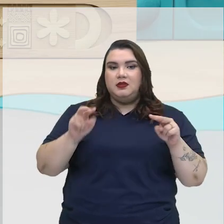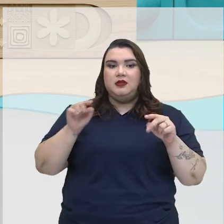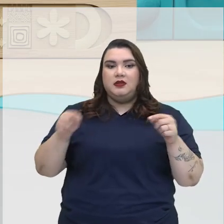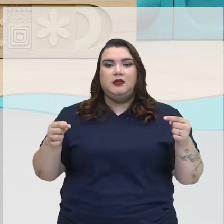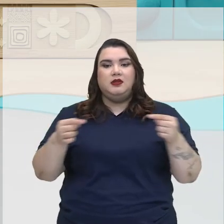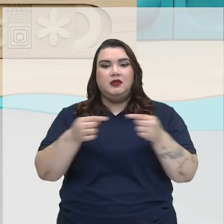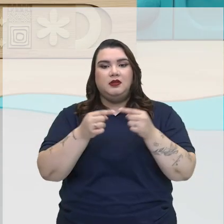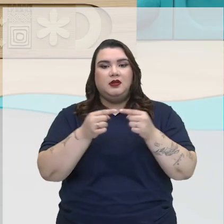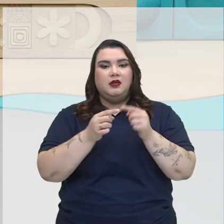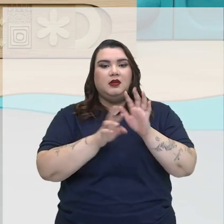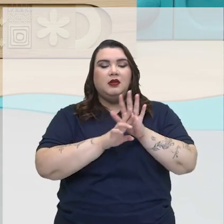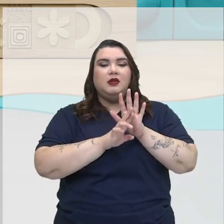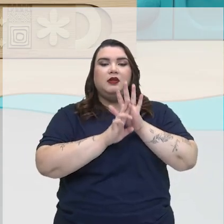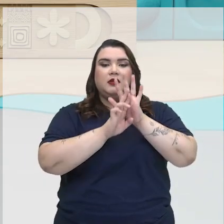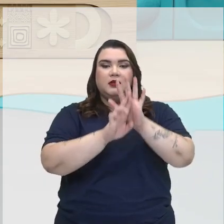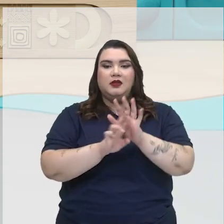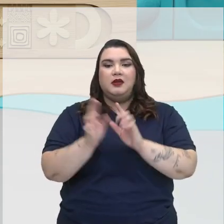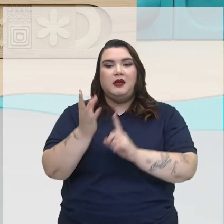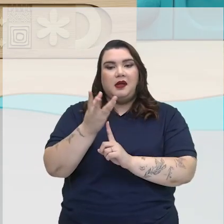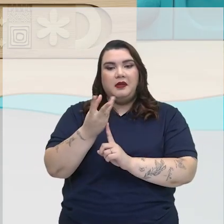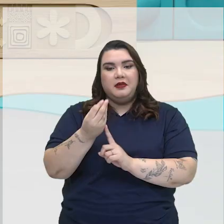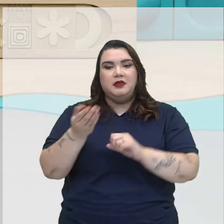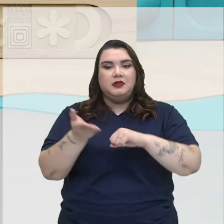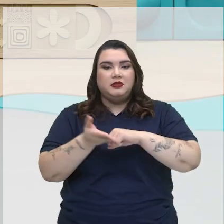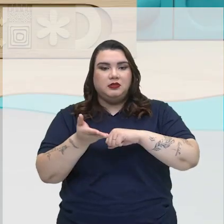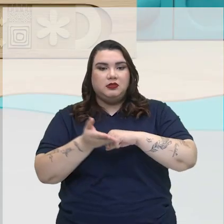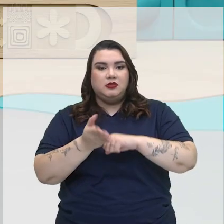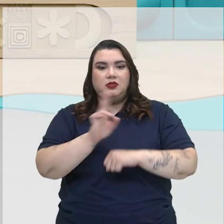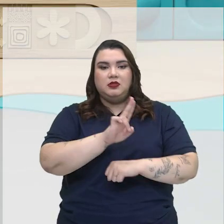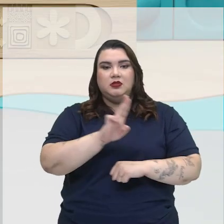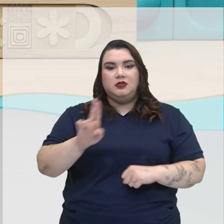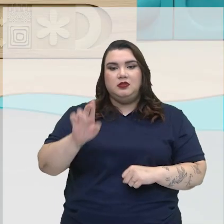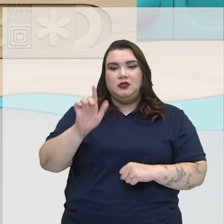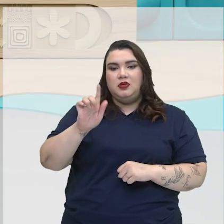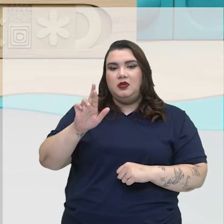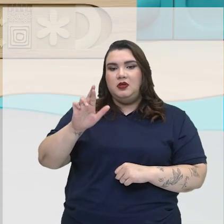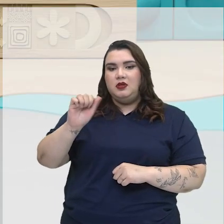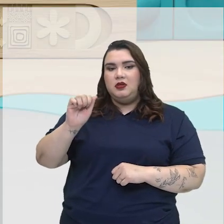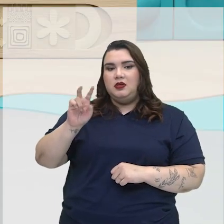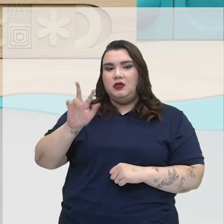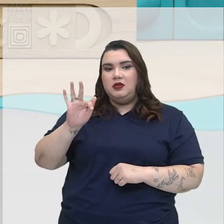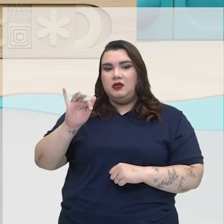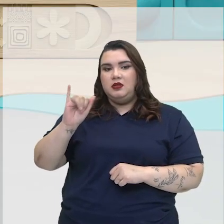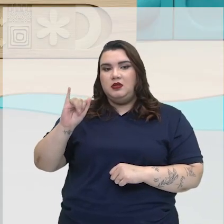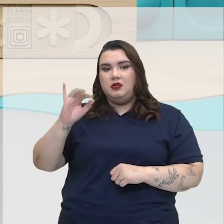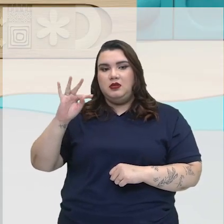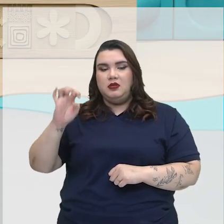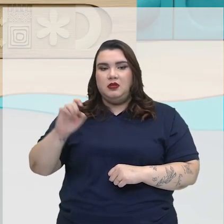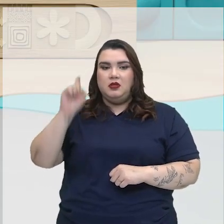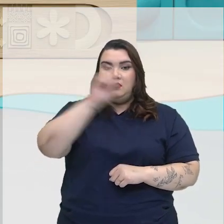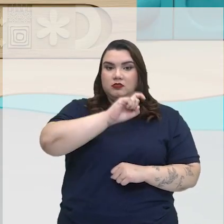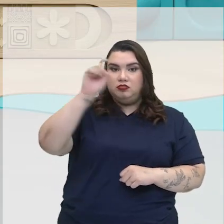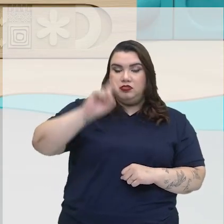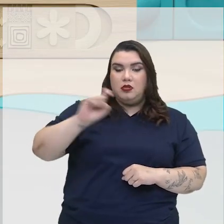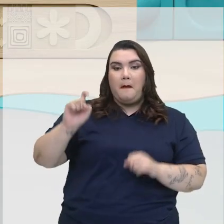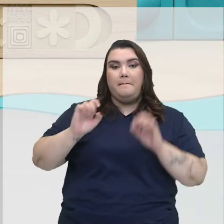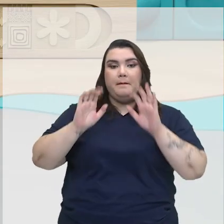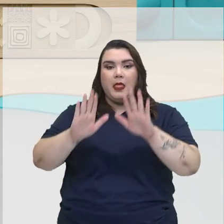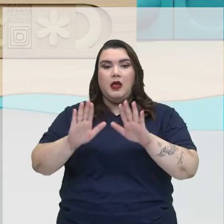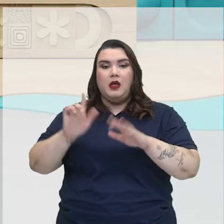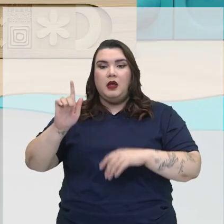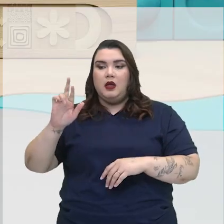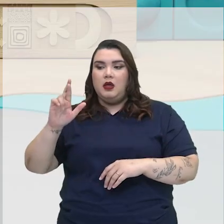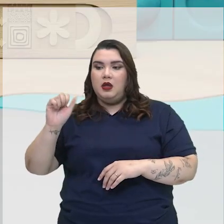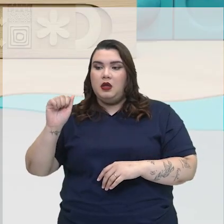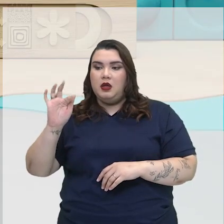daqui são representações de arte contemporânea. É o que a gente chama de grafite. Lembrando que grafite é uma coisa, pichação é outra.